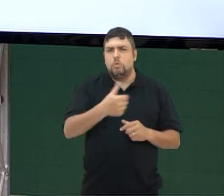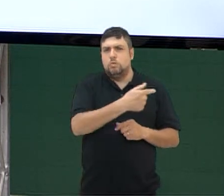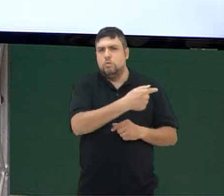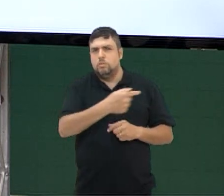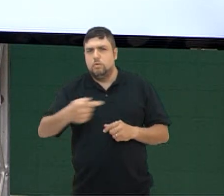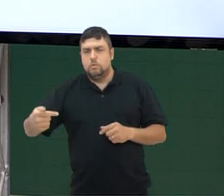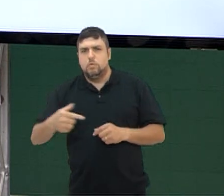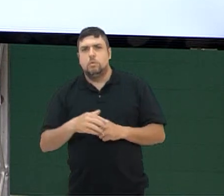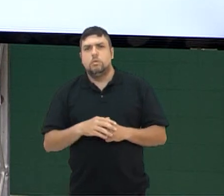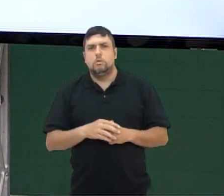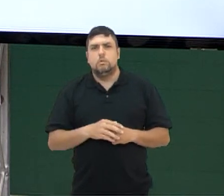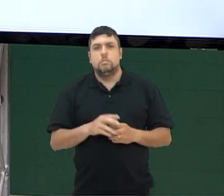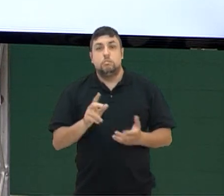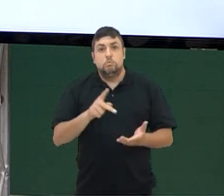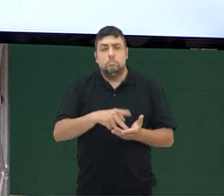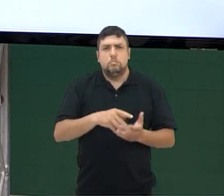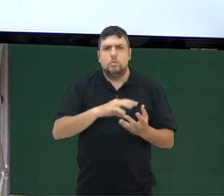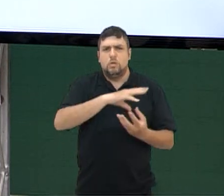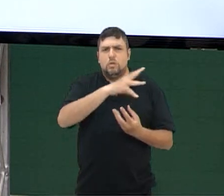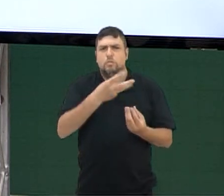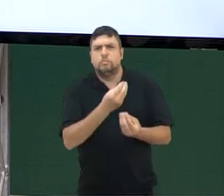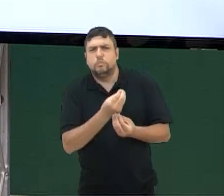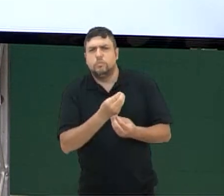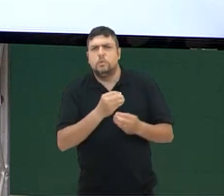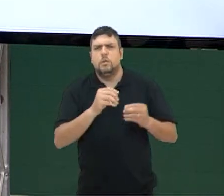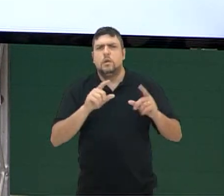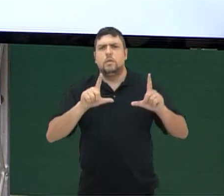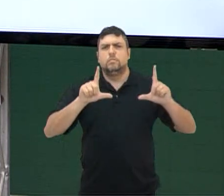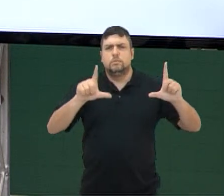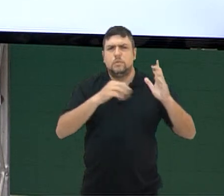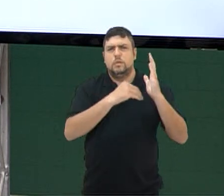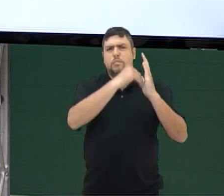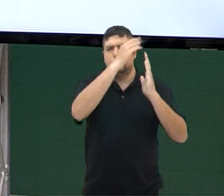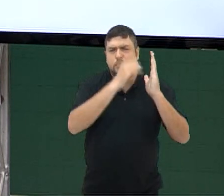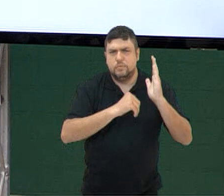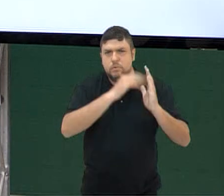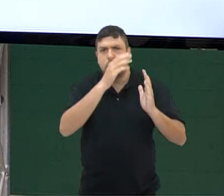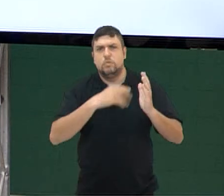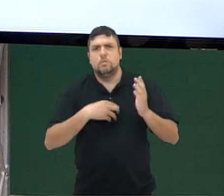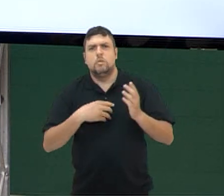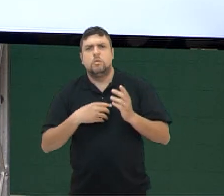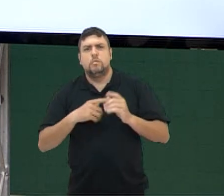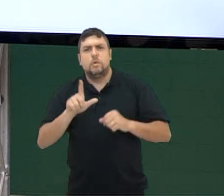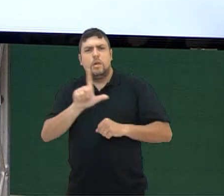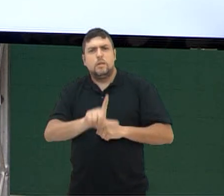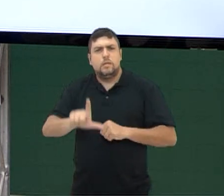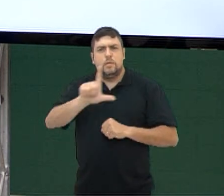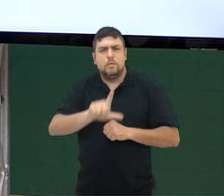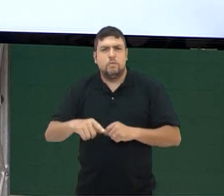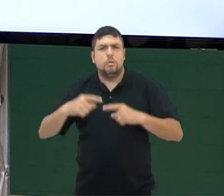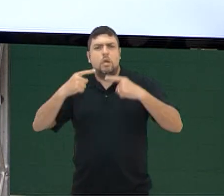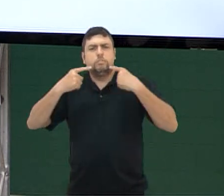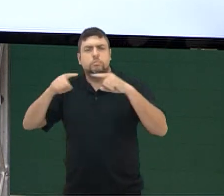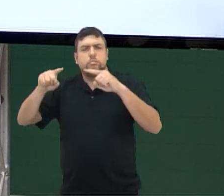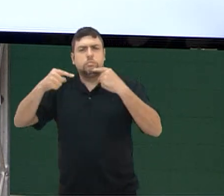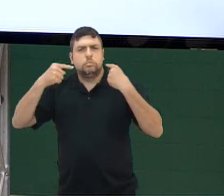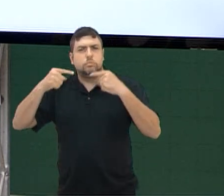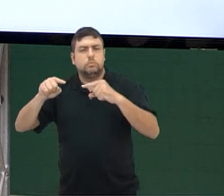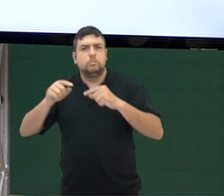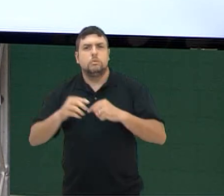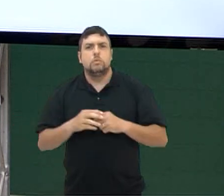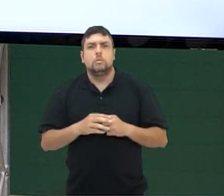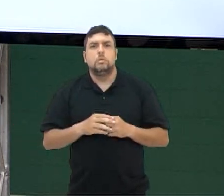De diversas frentes artísticas, pintura, música, teatro, enfim, literatura. Então esses artistas do momento,